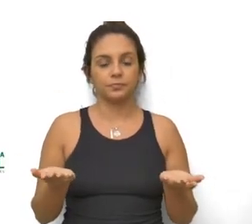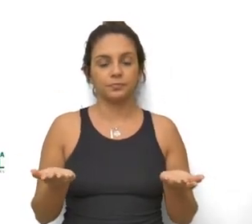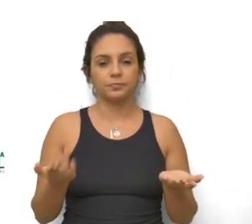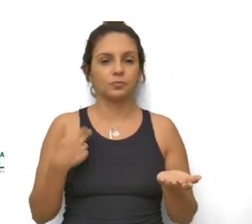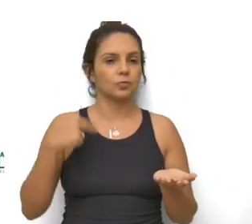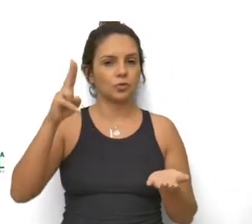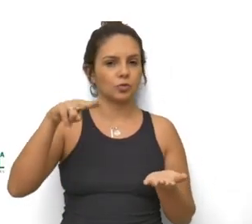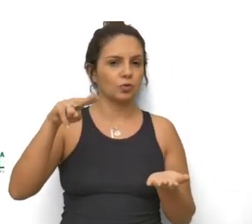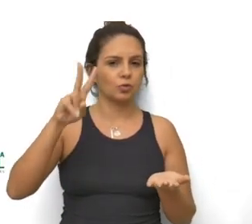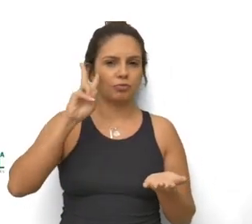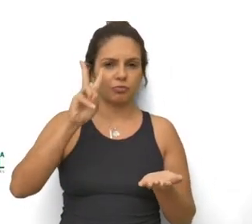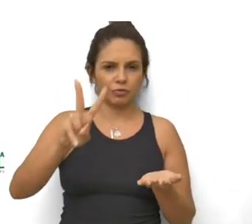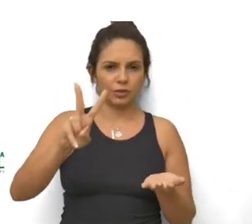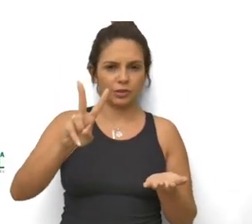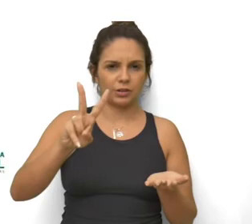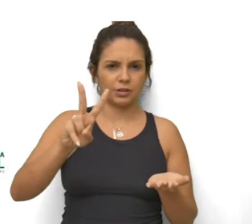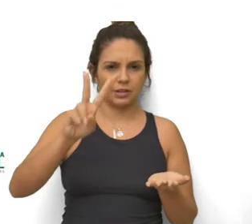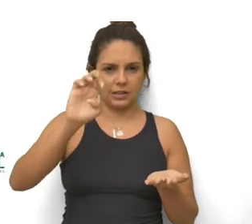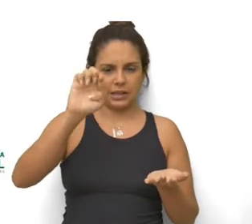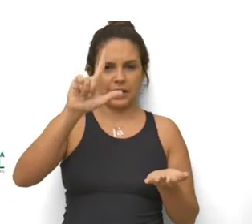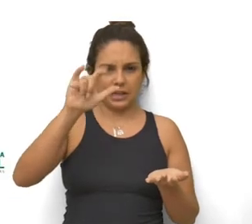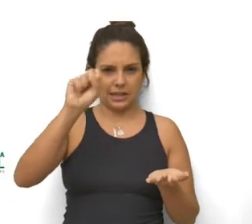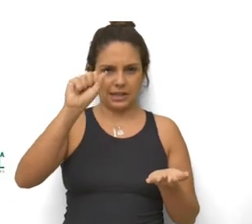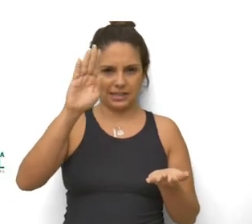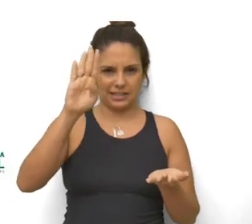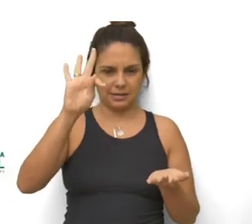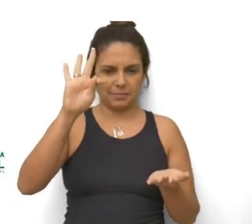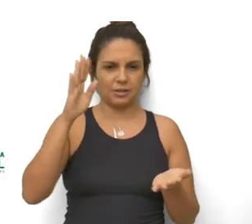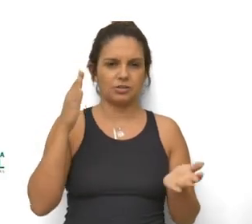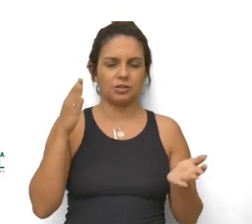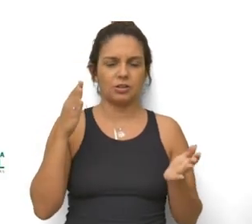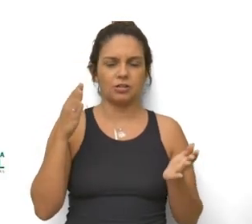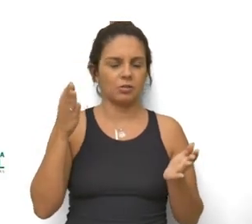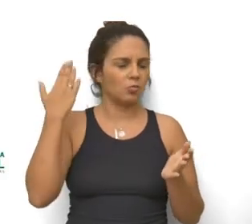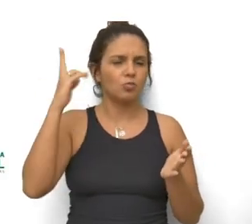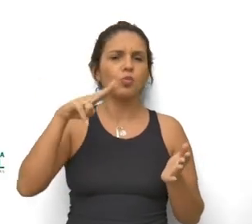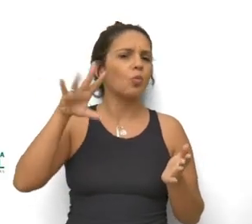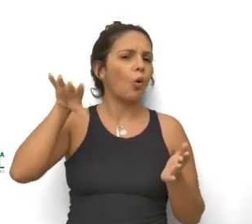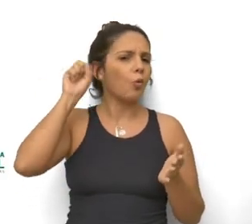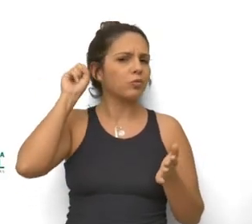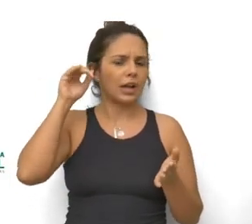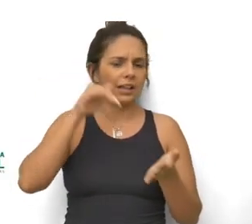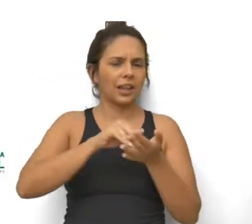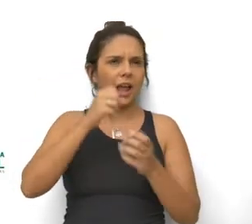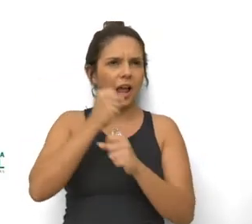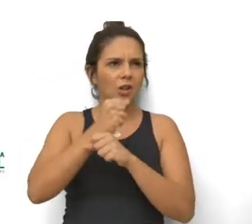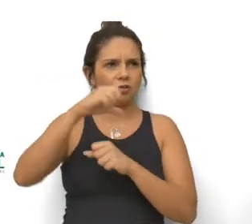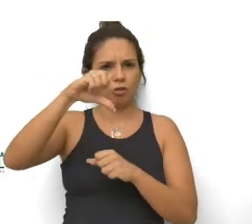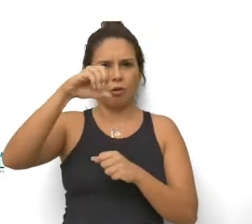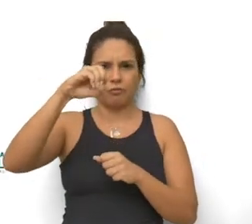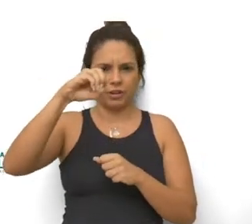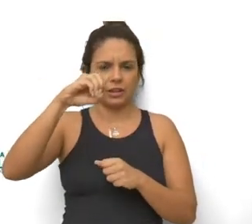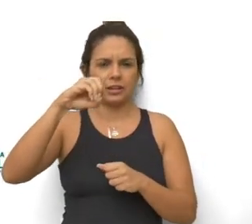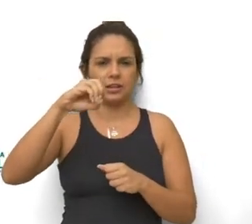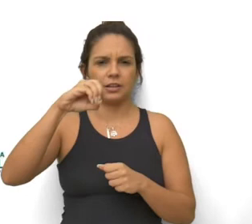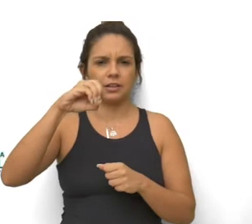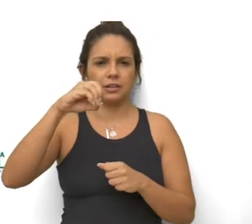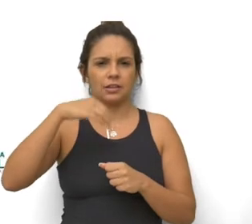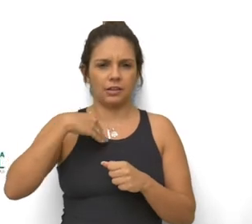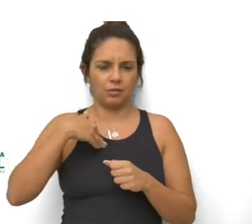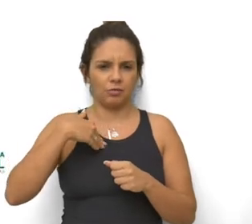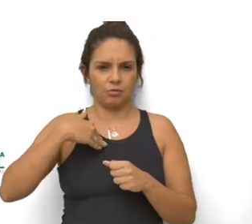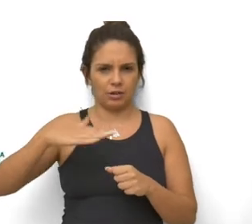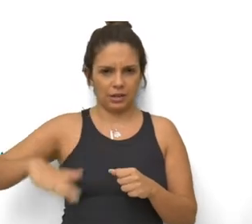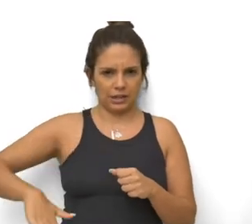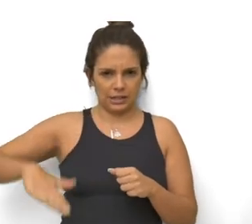eu nunca tinha ouvido falar em Elizabeth Bishop até os anos 90. Eu